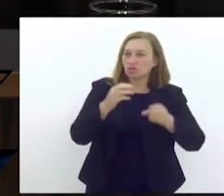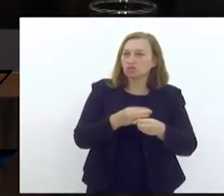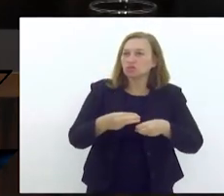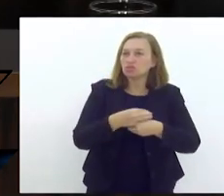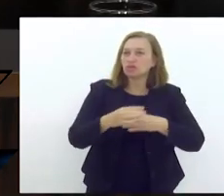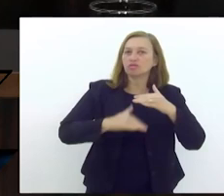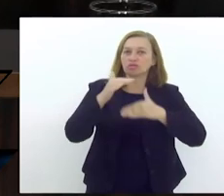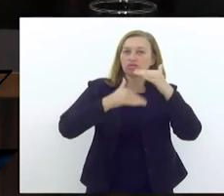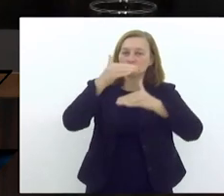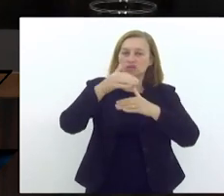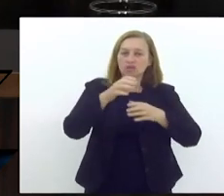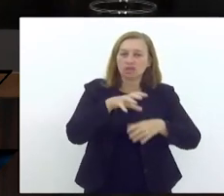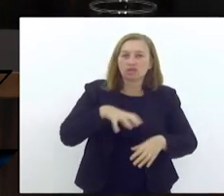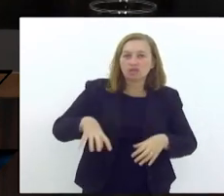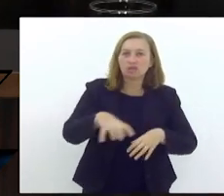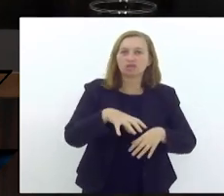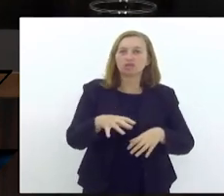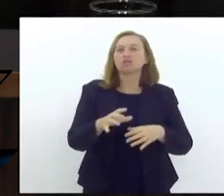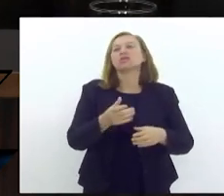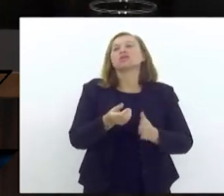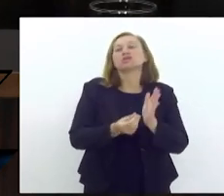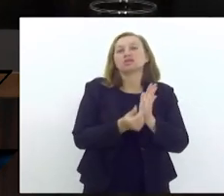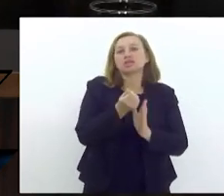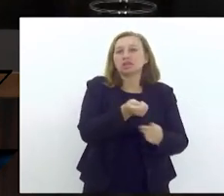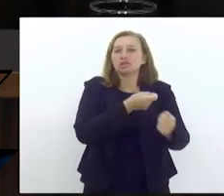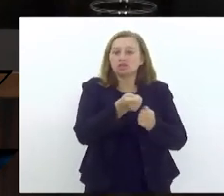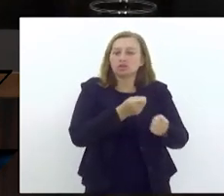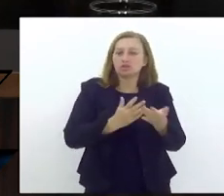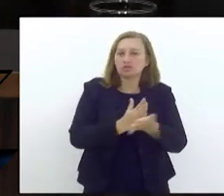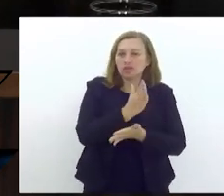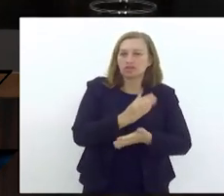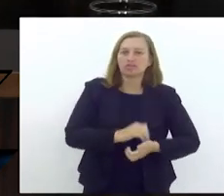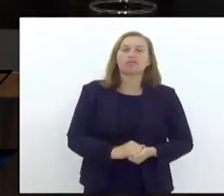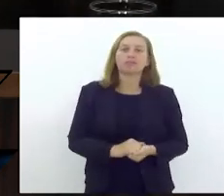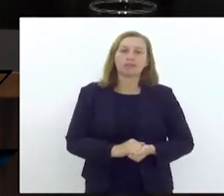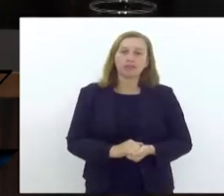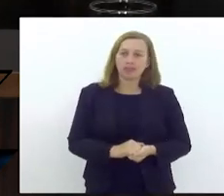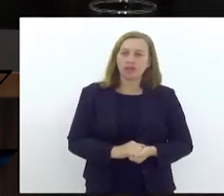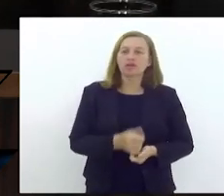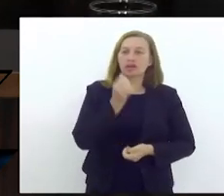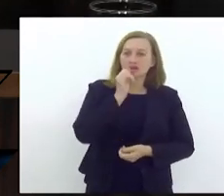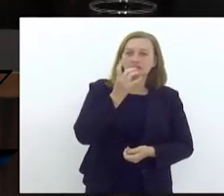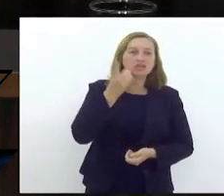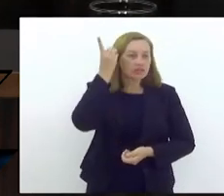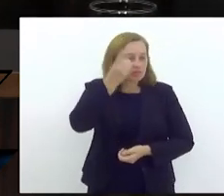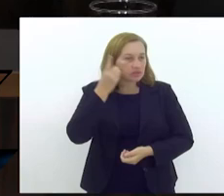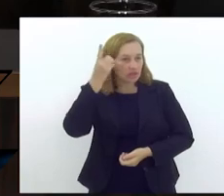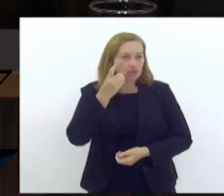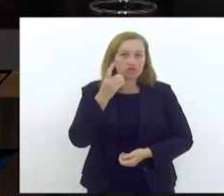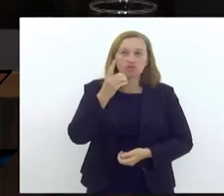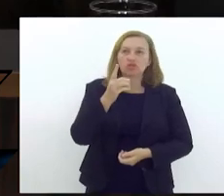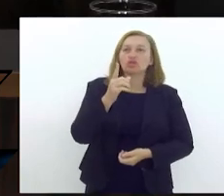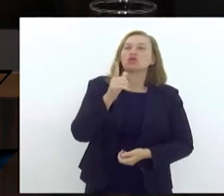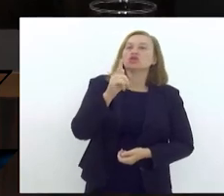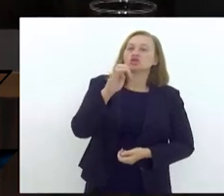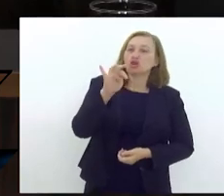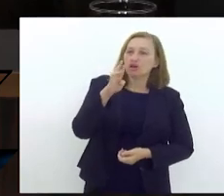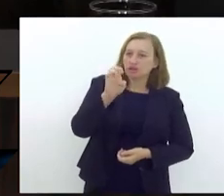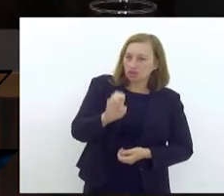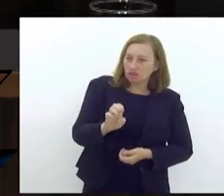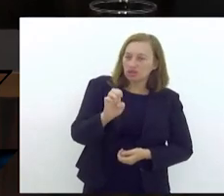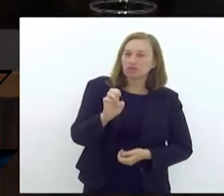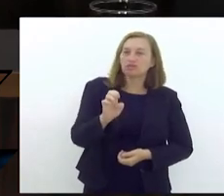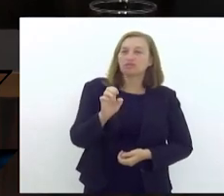Regional favorável de orçamento financeiroização financeira e controle favorável relatores deputados Jorge Felipe Neto Charles Batista